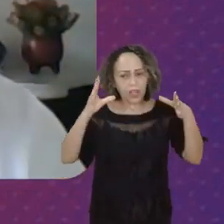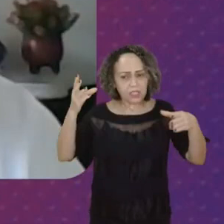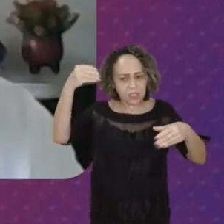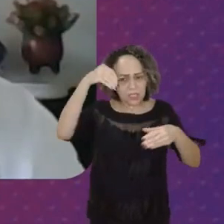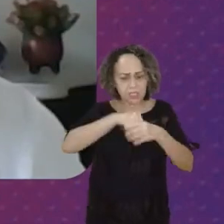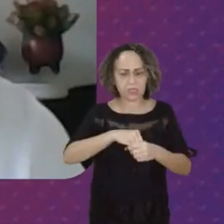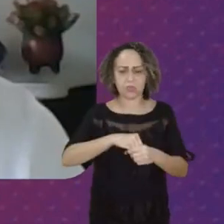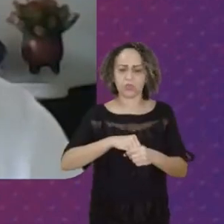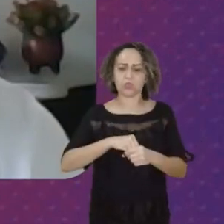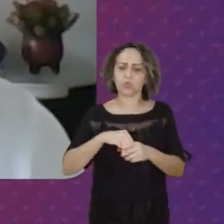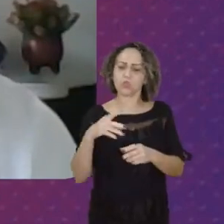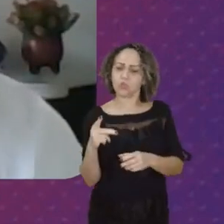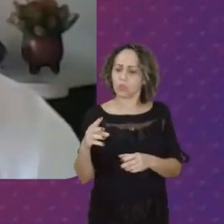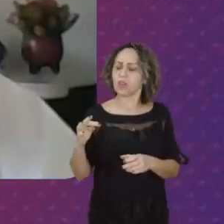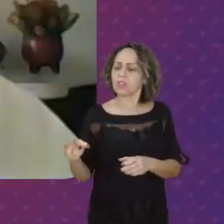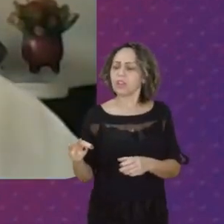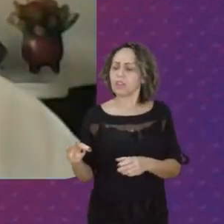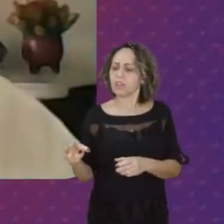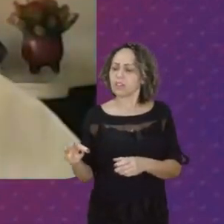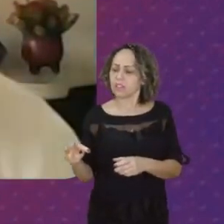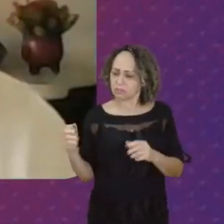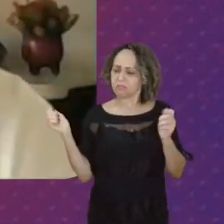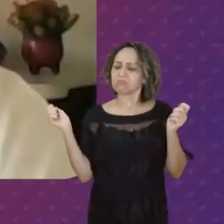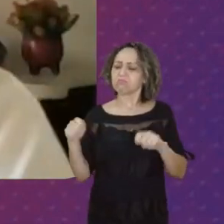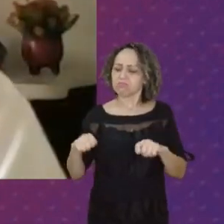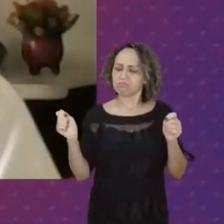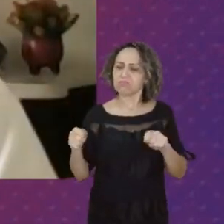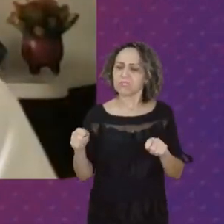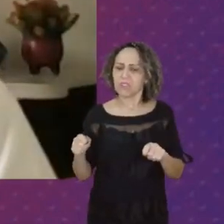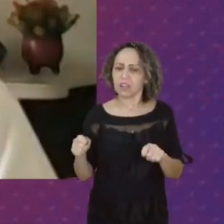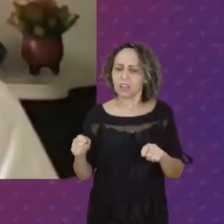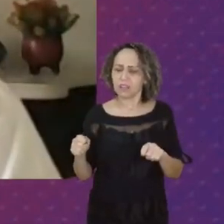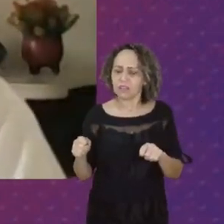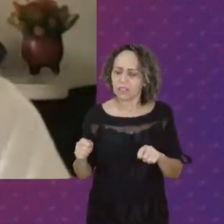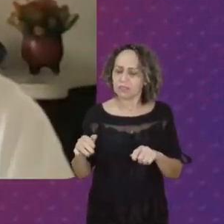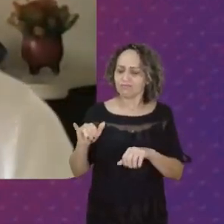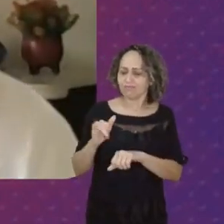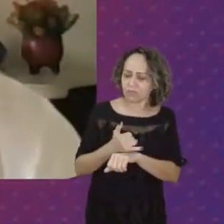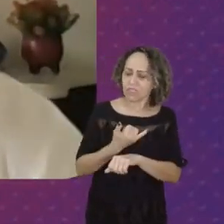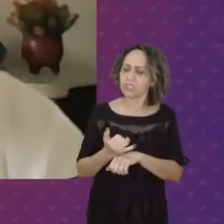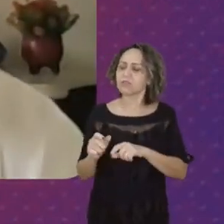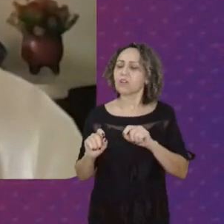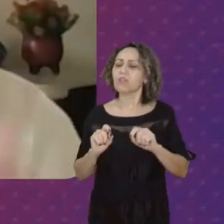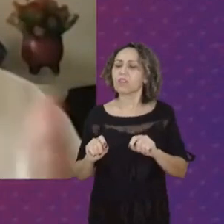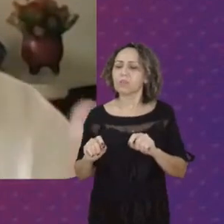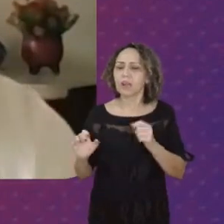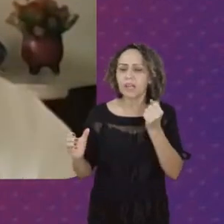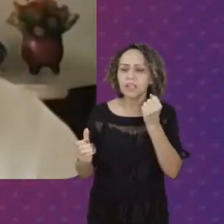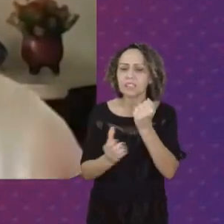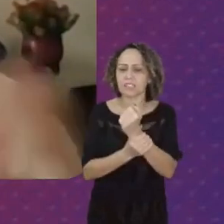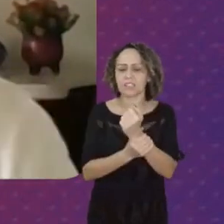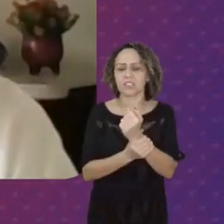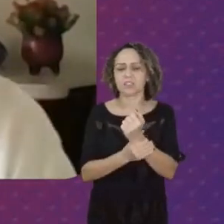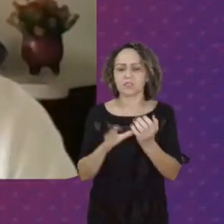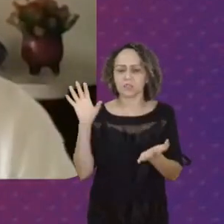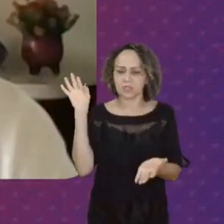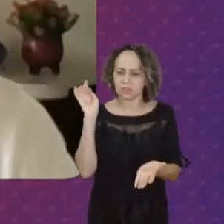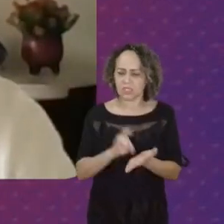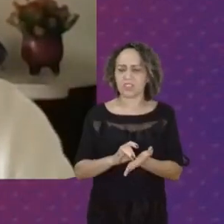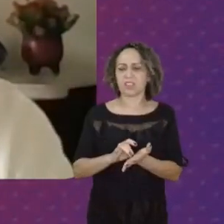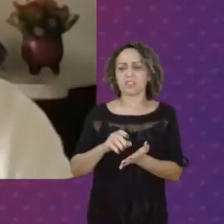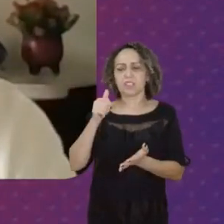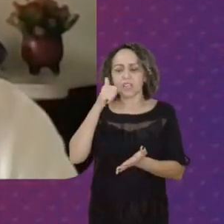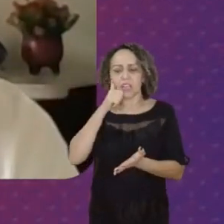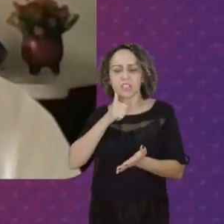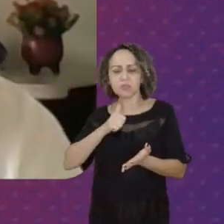era preciso oferecer as condições e alternativas para garantir uma efetiva participação